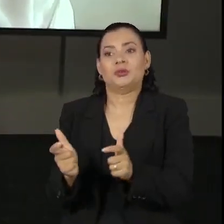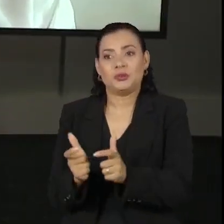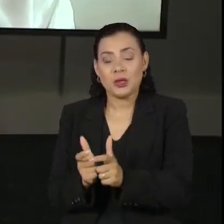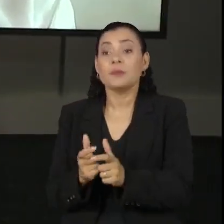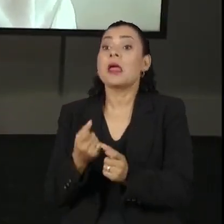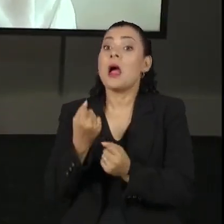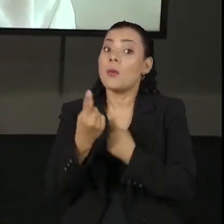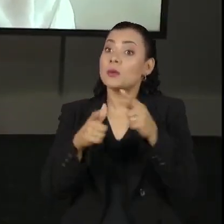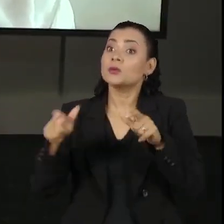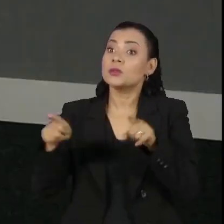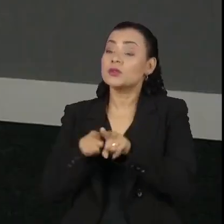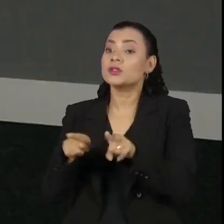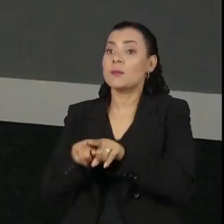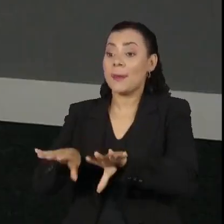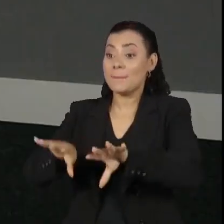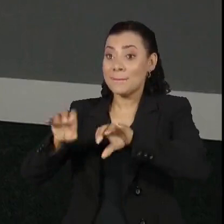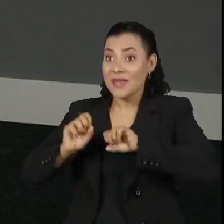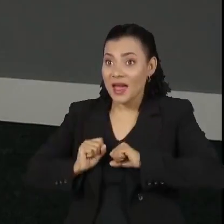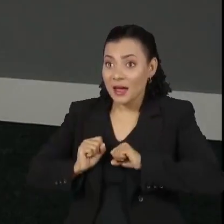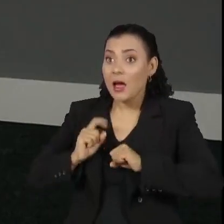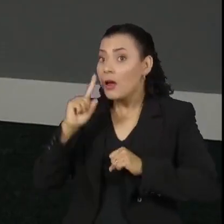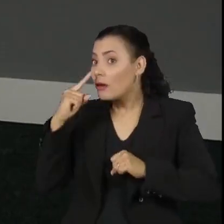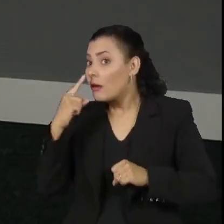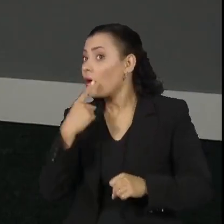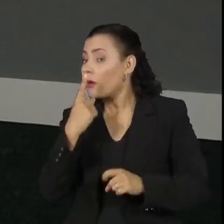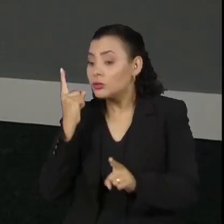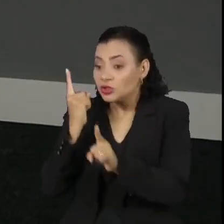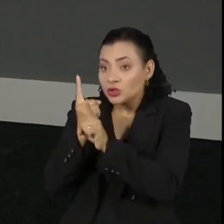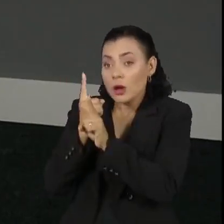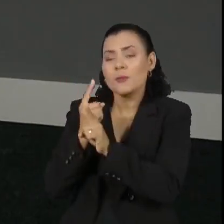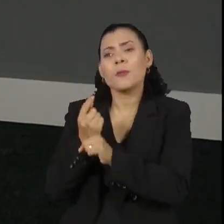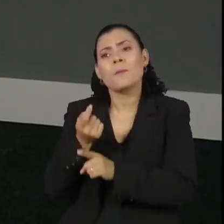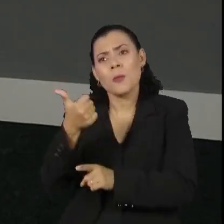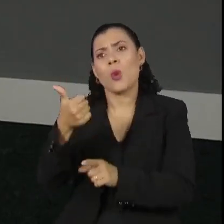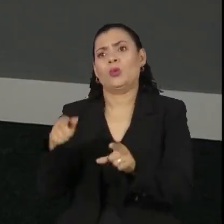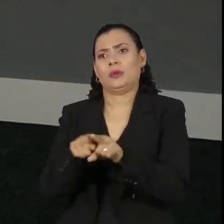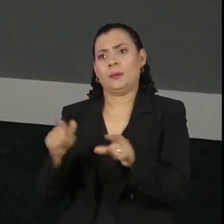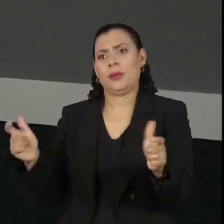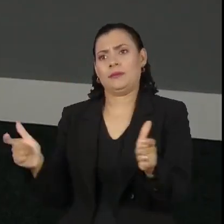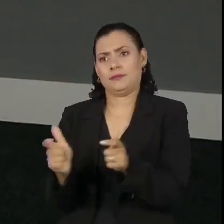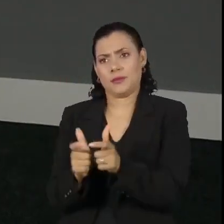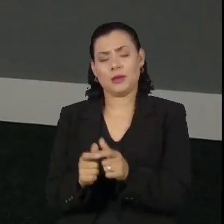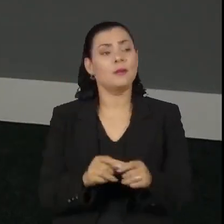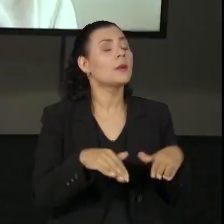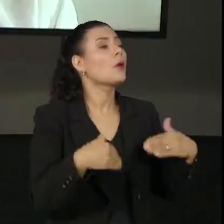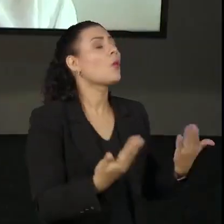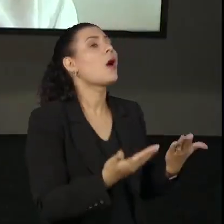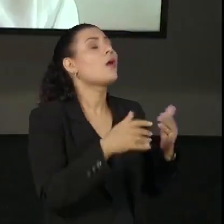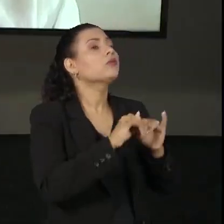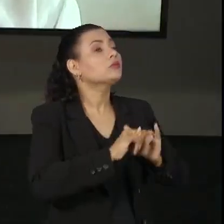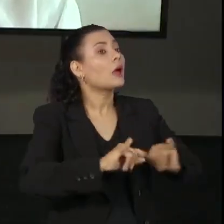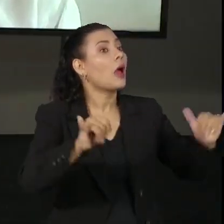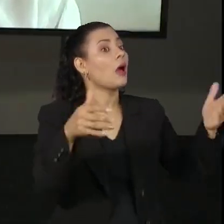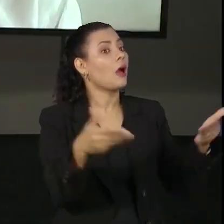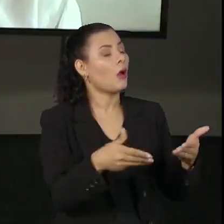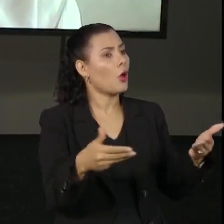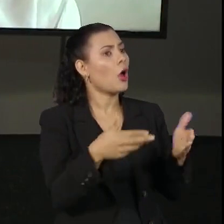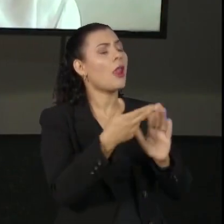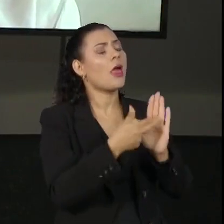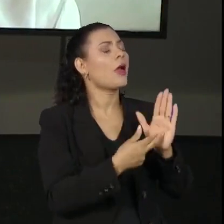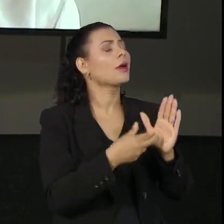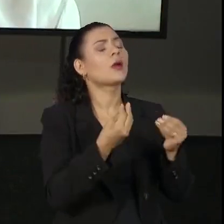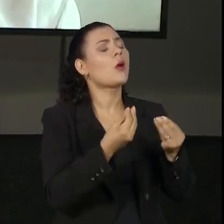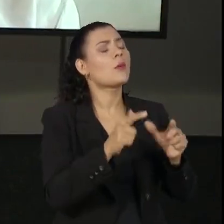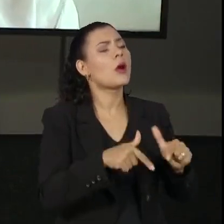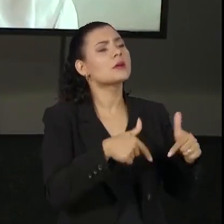exames positivos também caíram. Quais serão os efeitos que nós vamos sentir após esse anúncio? Nós estamos esperando que a